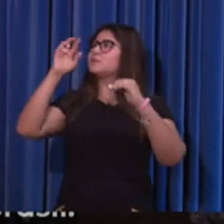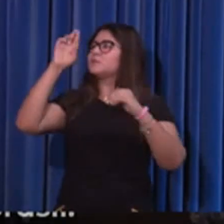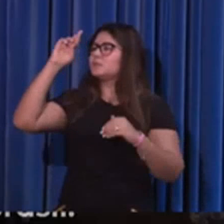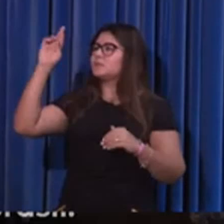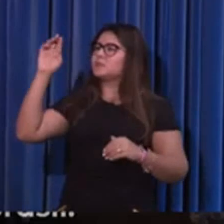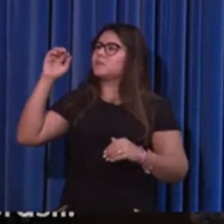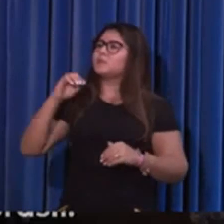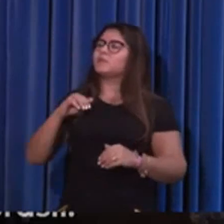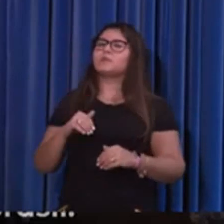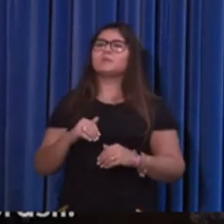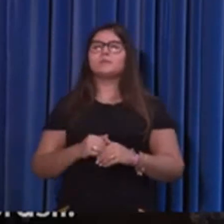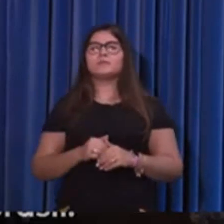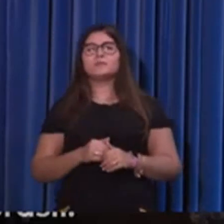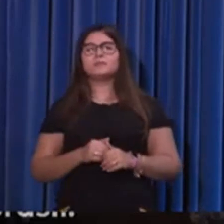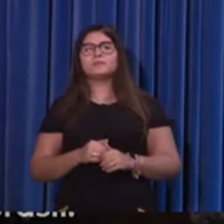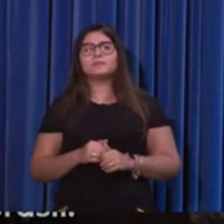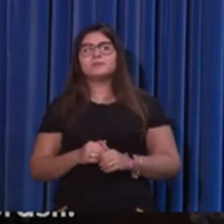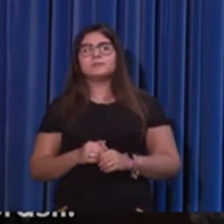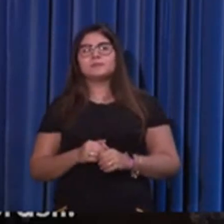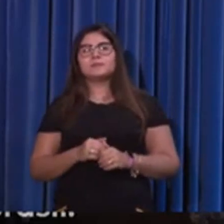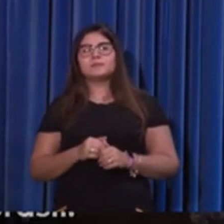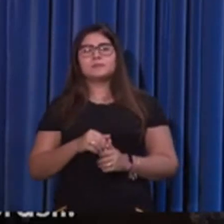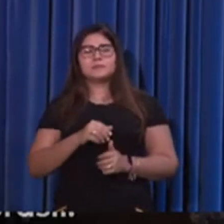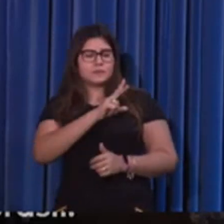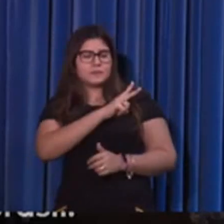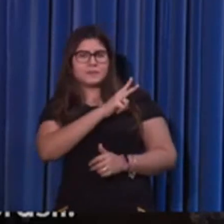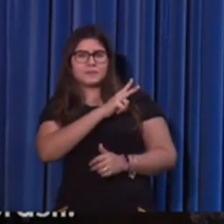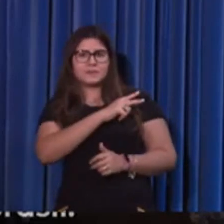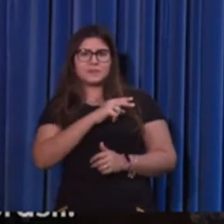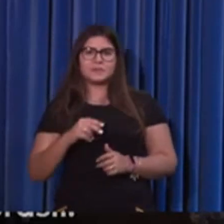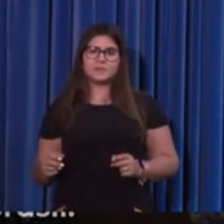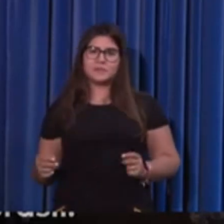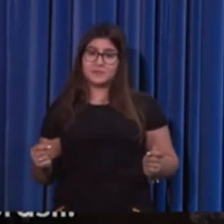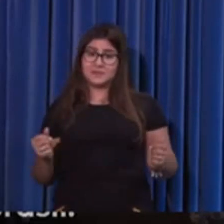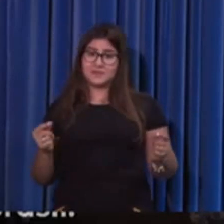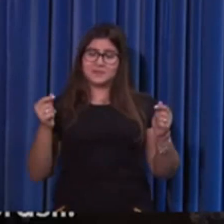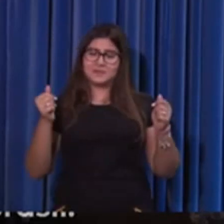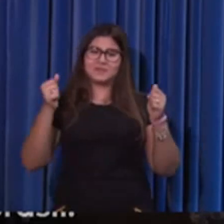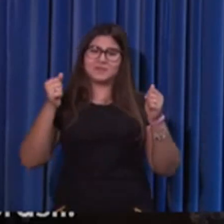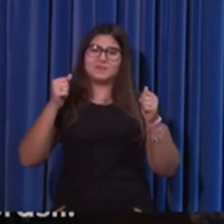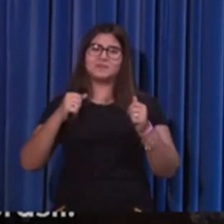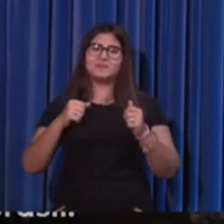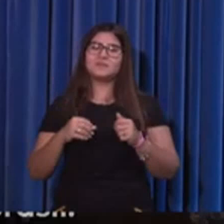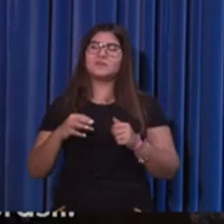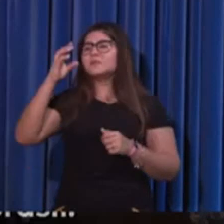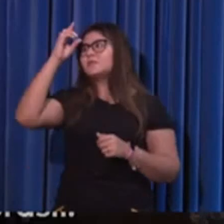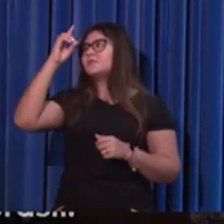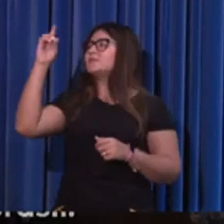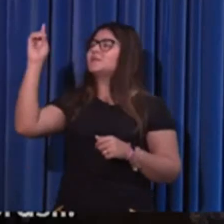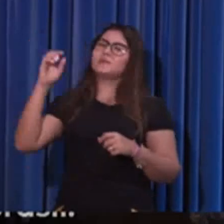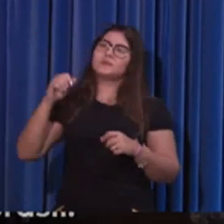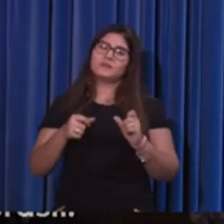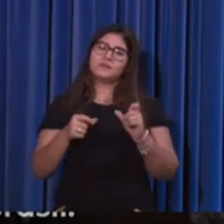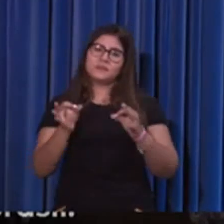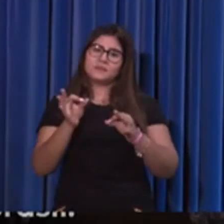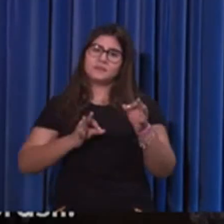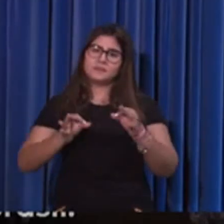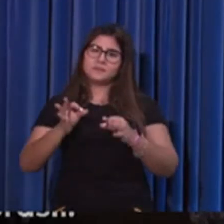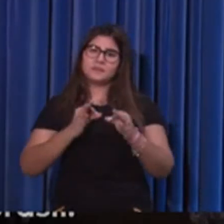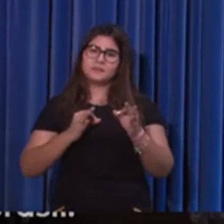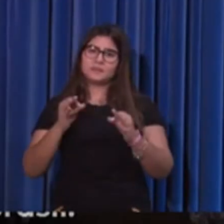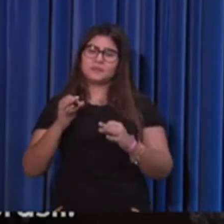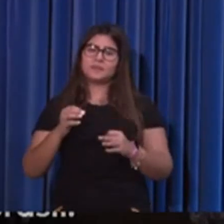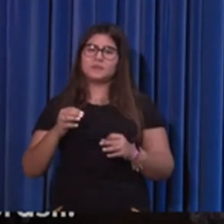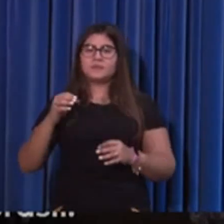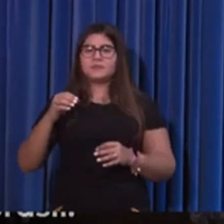particular tesouro. Naquele dia que preparei, diz o Senhor dos Exércitos,